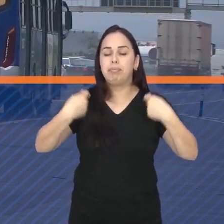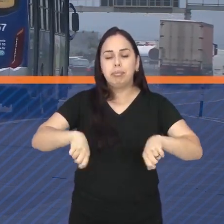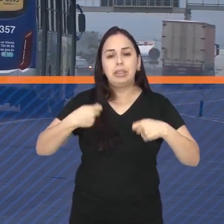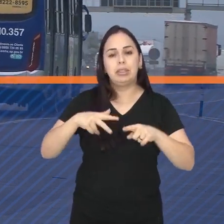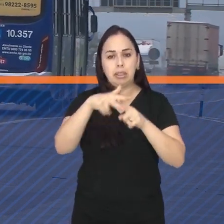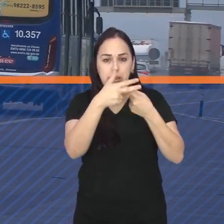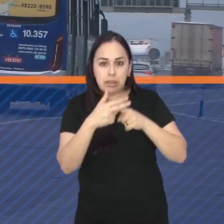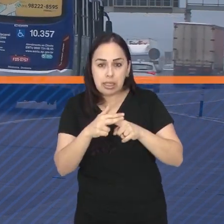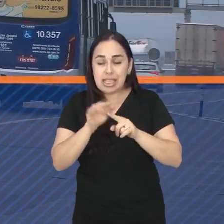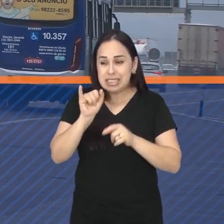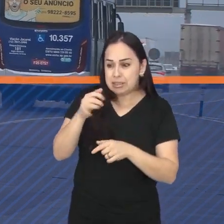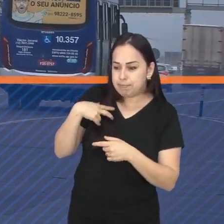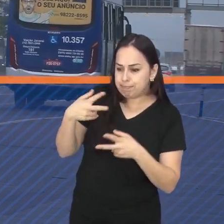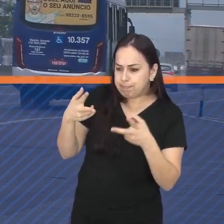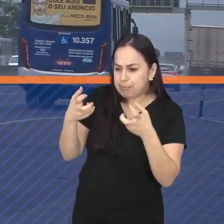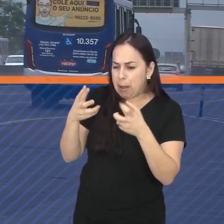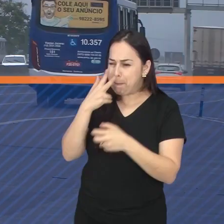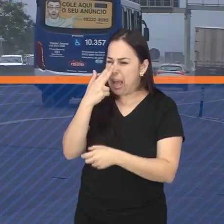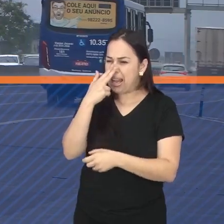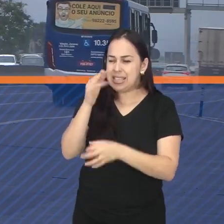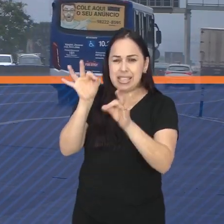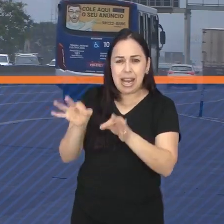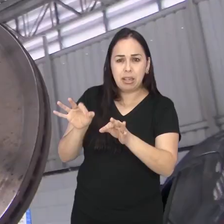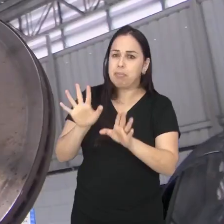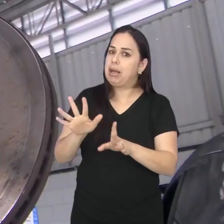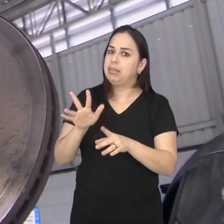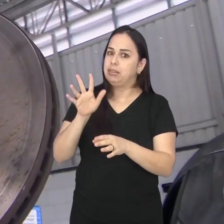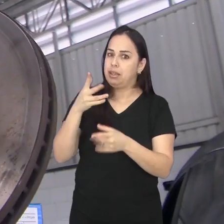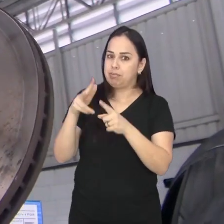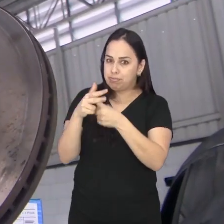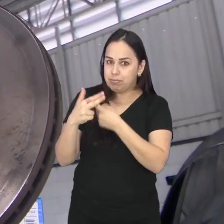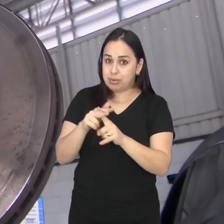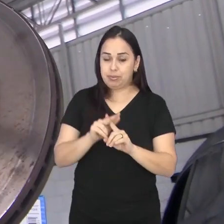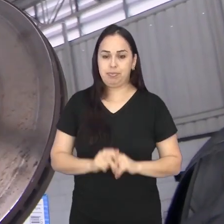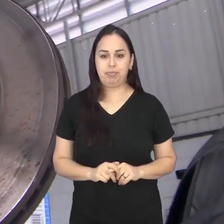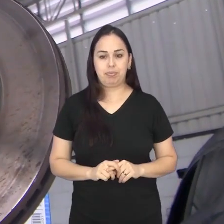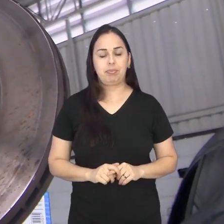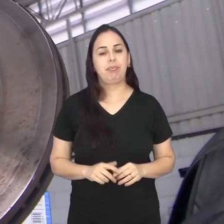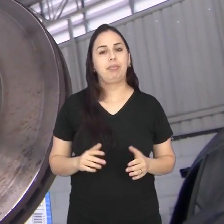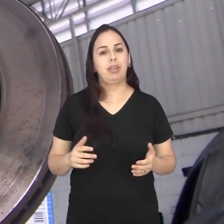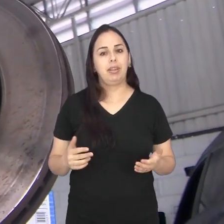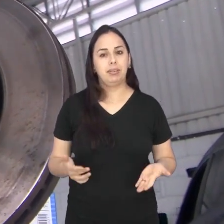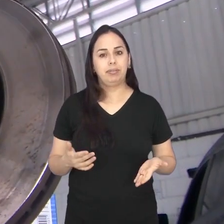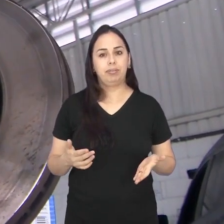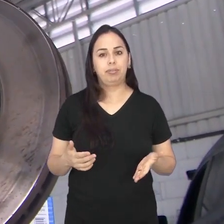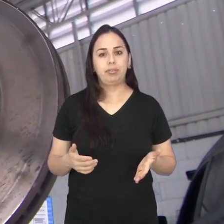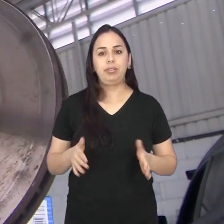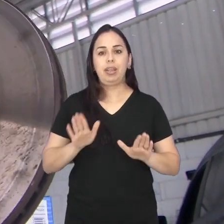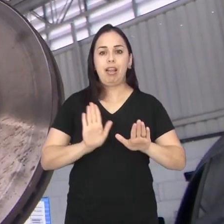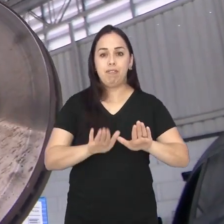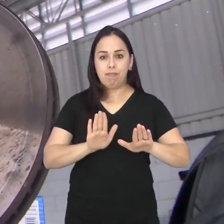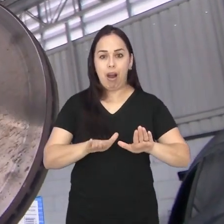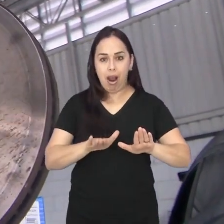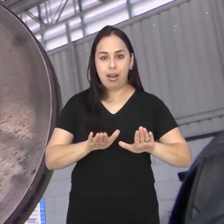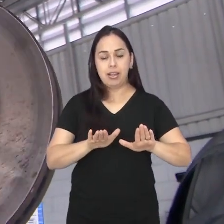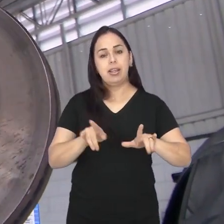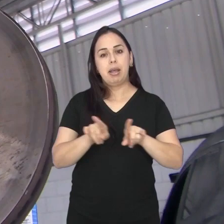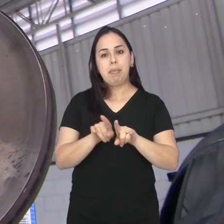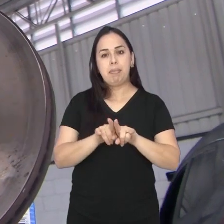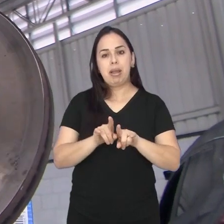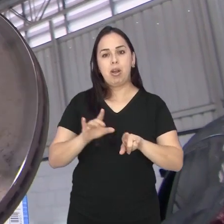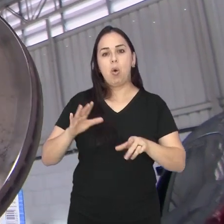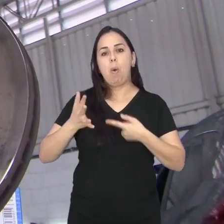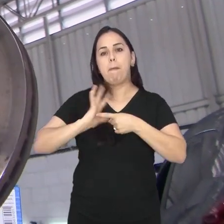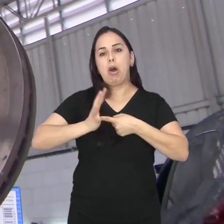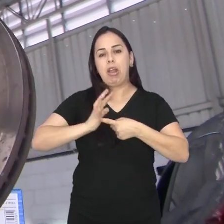que o carro esteja aparentemente com tudo em ordem. E os problemas mais comuns costumam ser em relação aos freios e